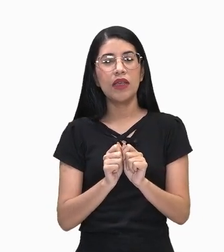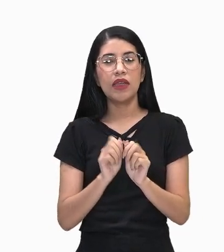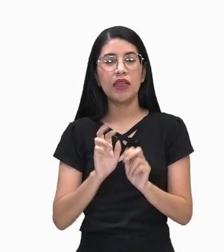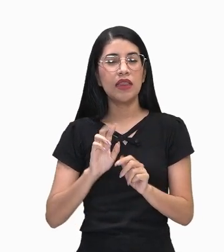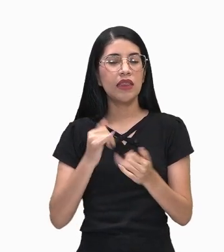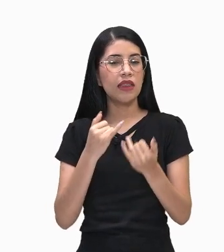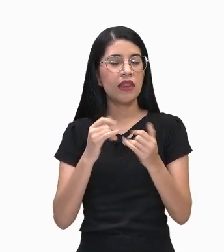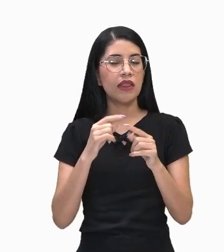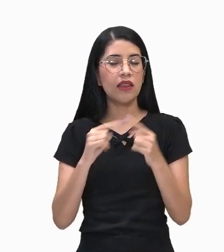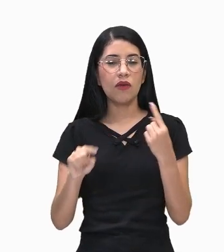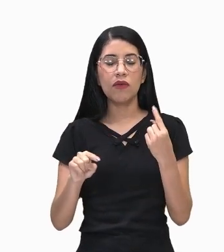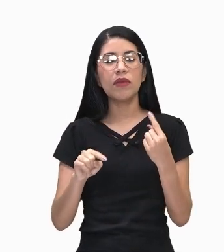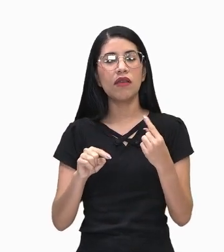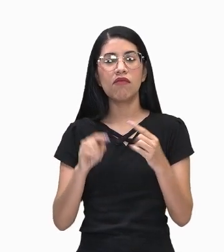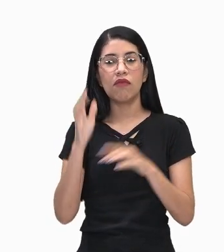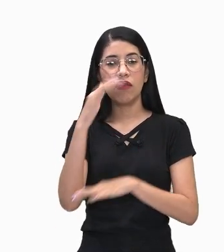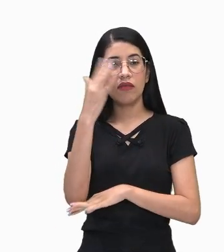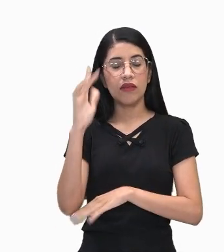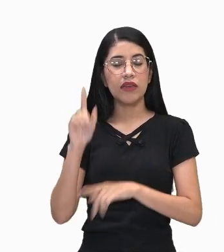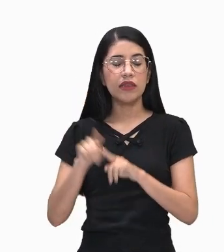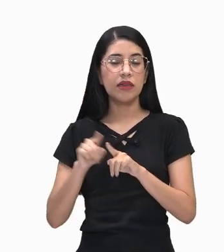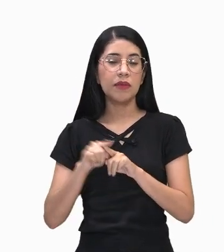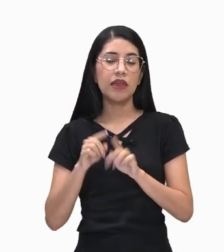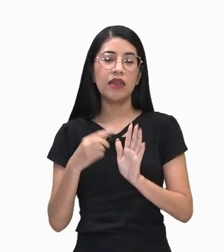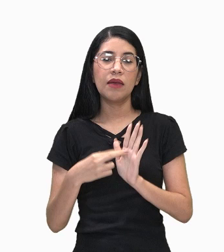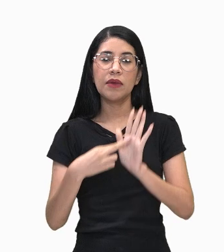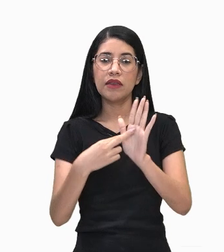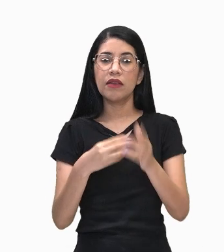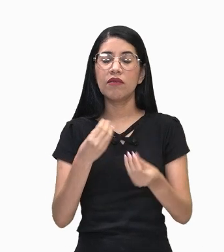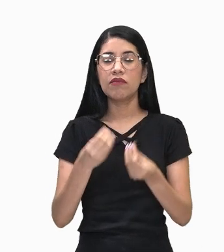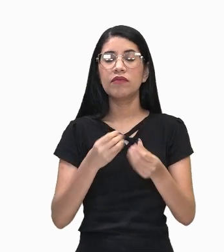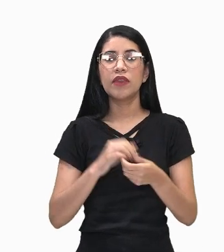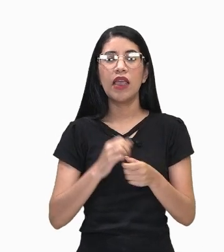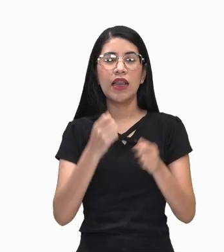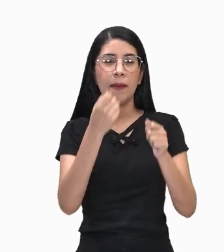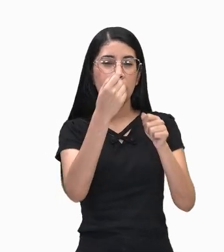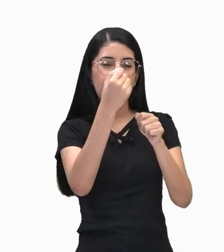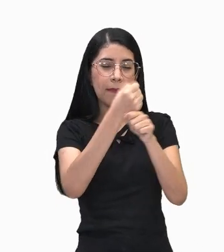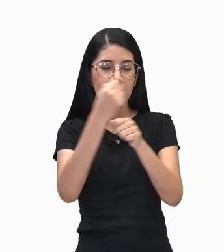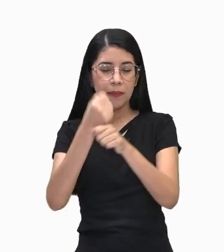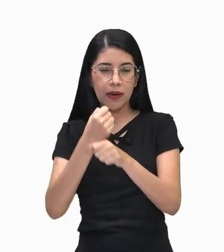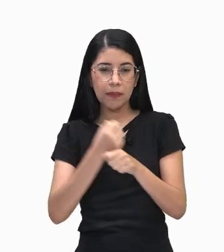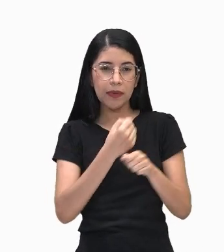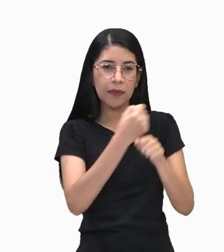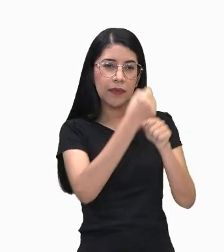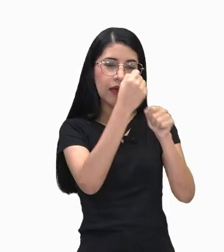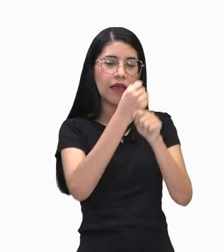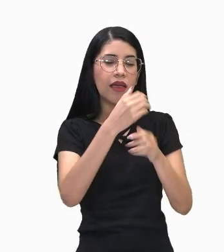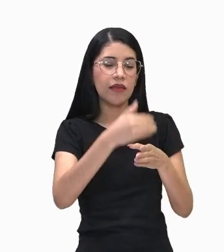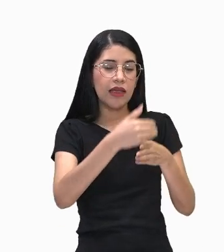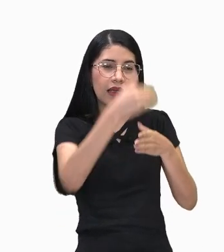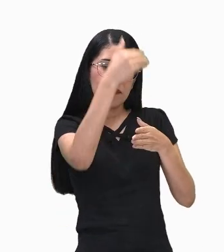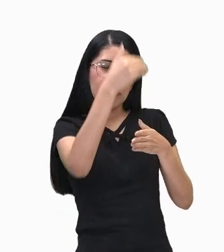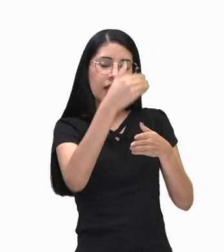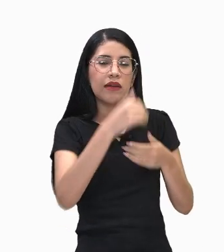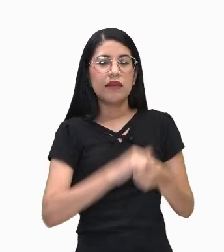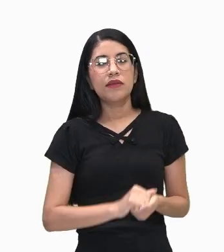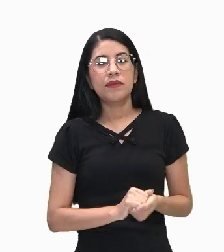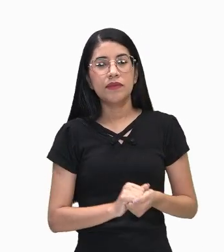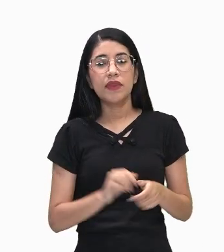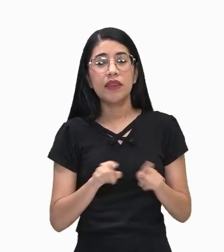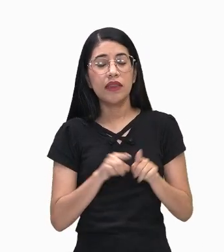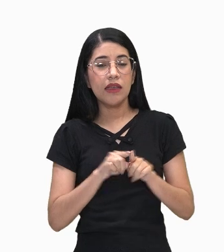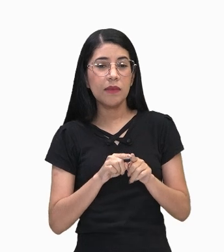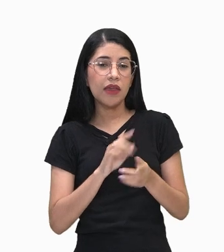antinaturais e normalmente representadas por figuras entalhadas nas paredes das igrejas. Alguns